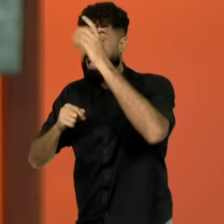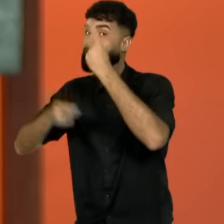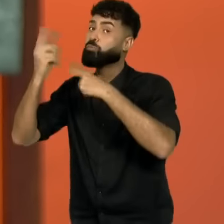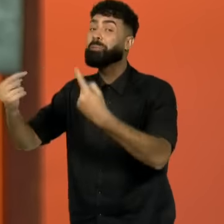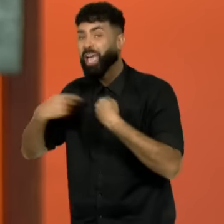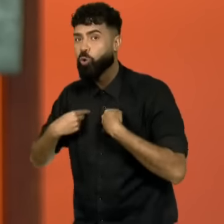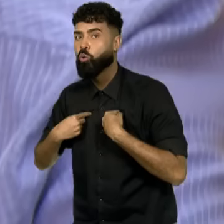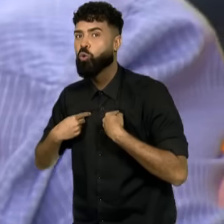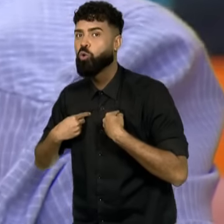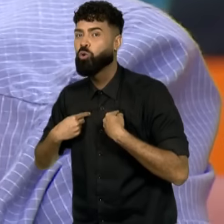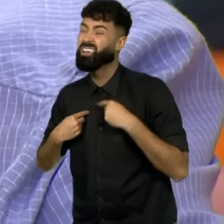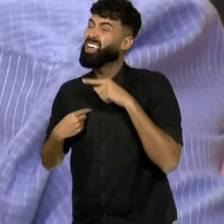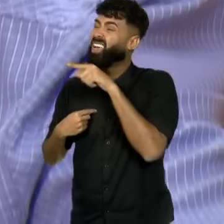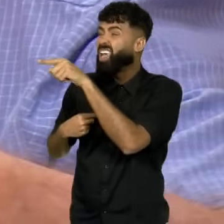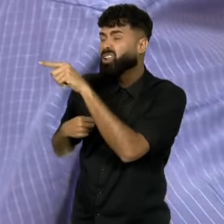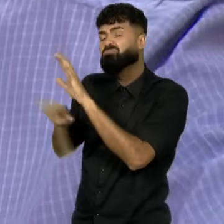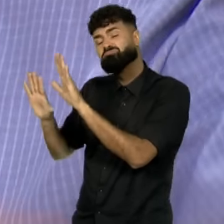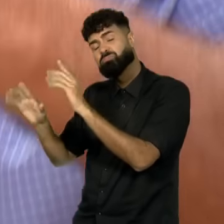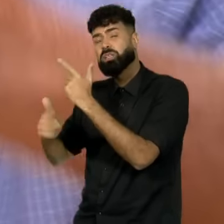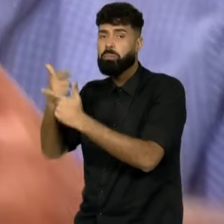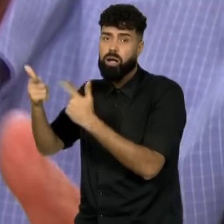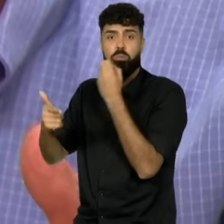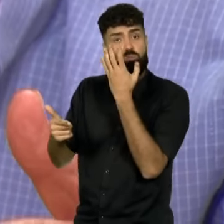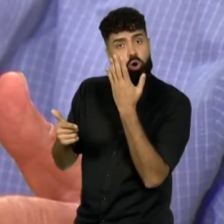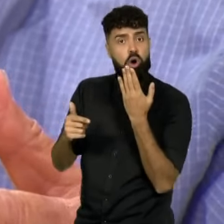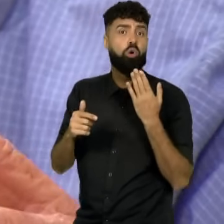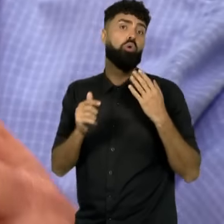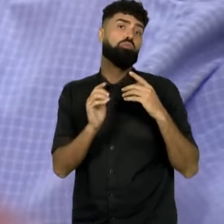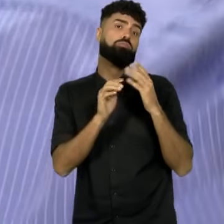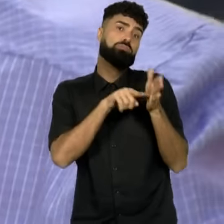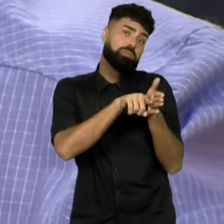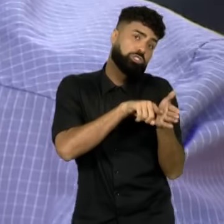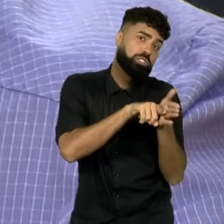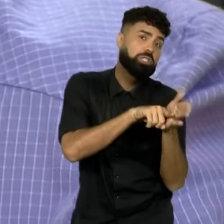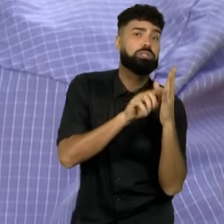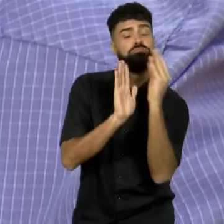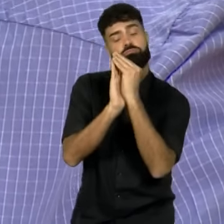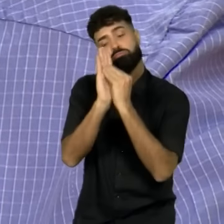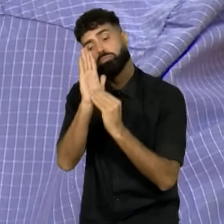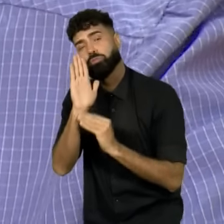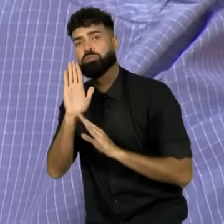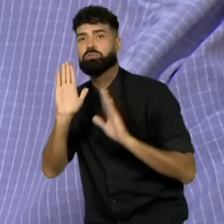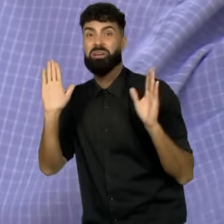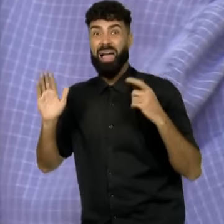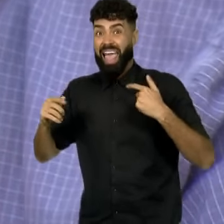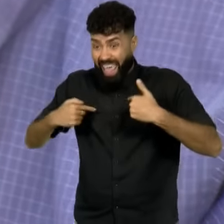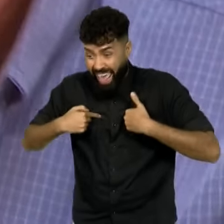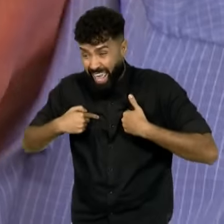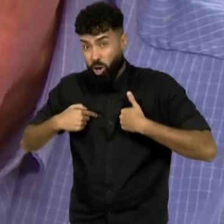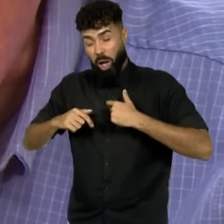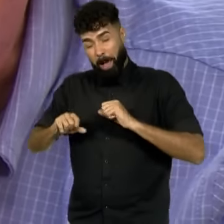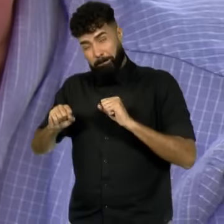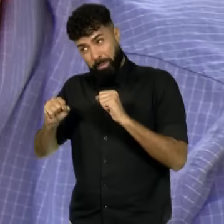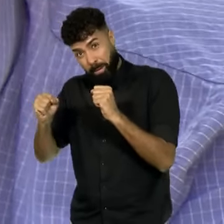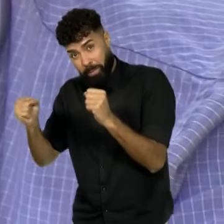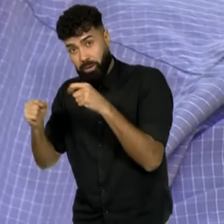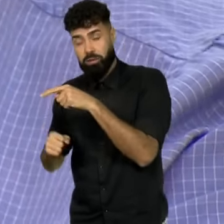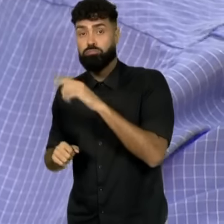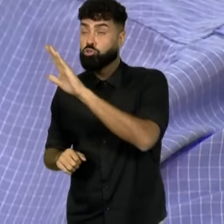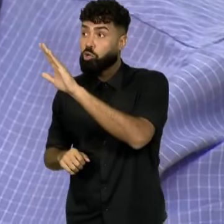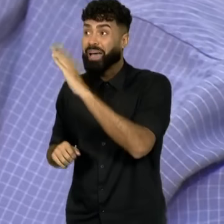Fui eu que fiz a carreira artística dela. Ele fez um belíssimo trabalho de biógrafo. Mas a carreira mesmo em si... Então, só para te dar uma ideia